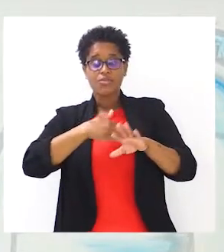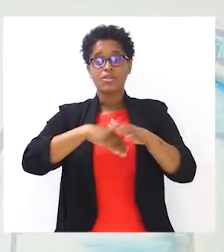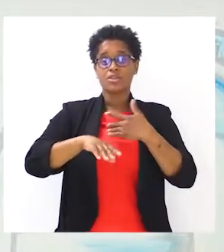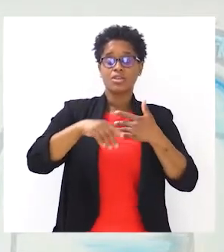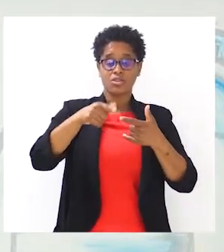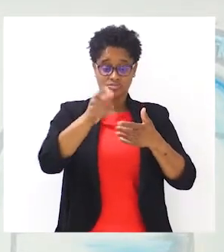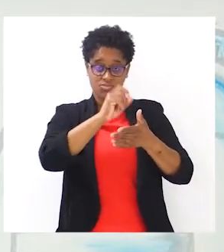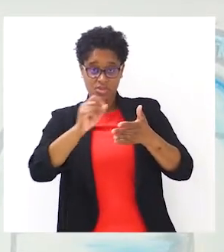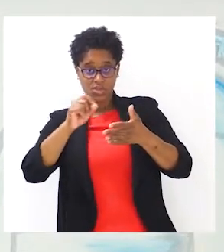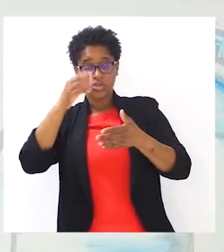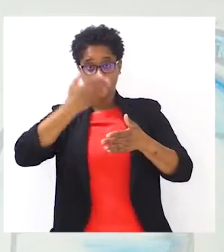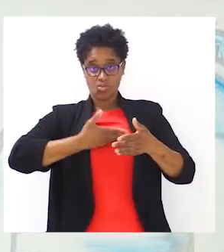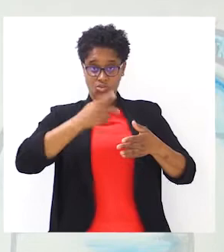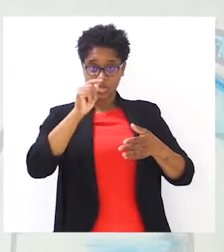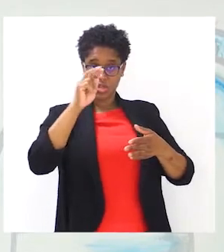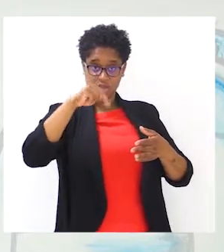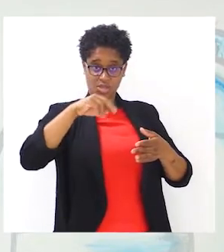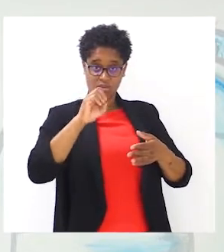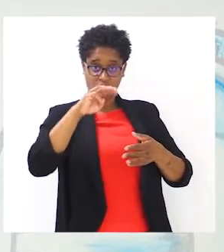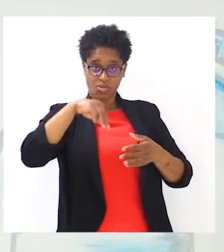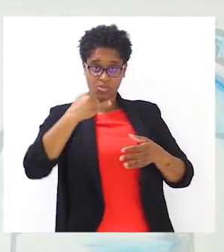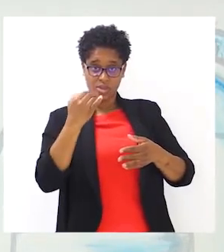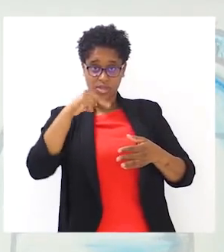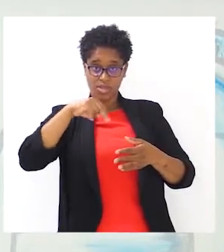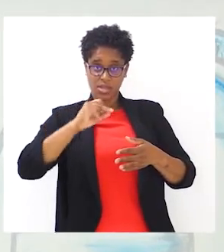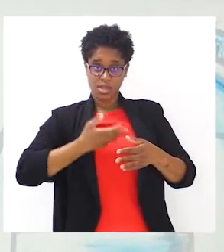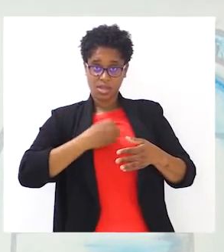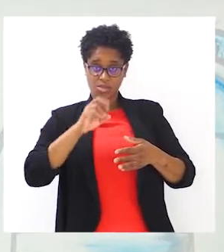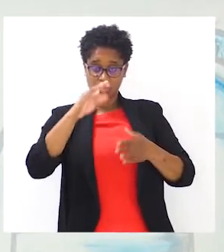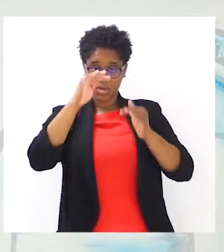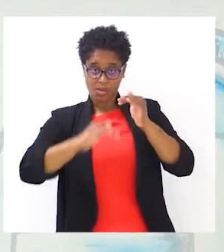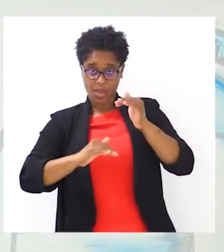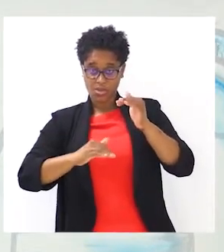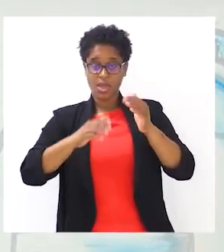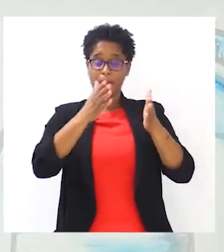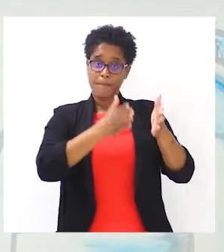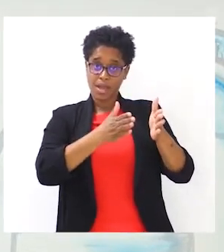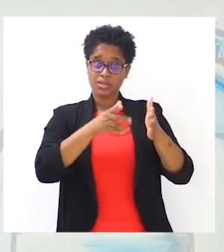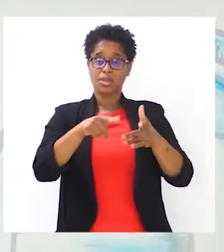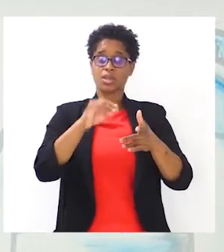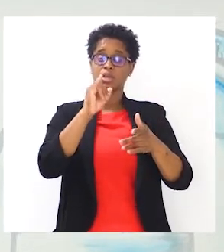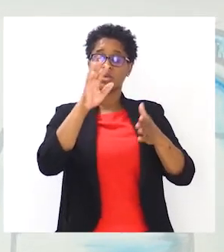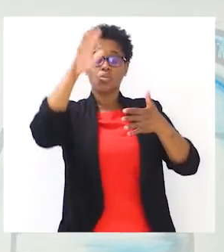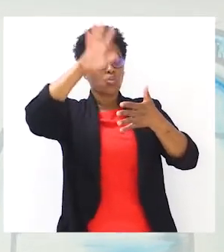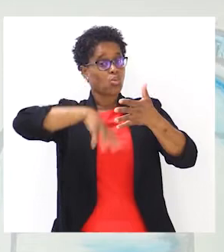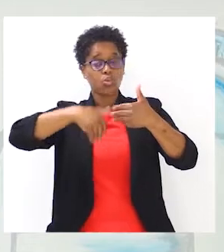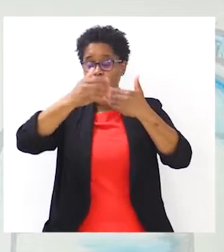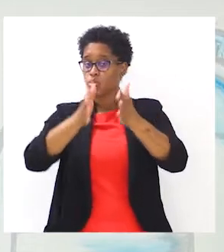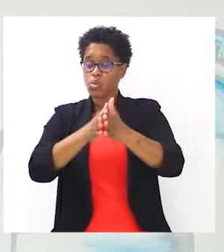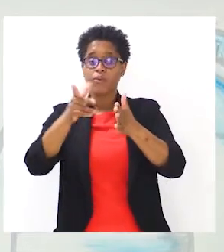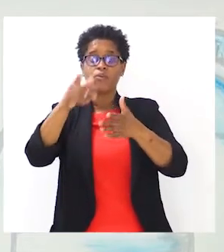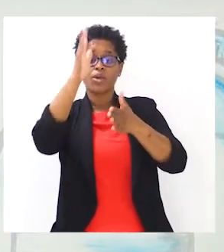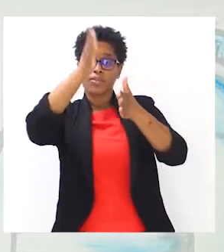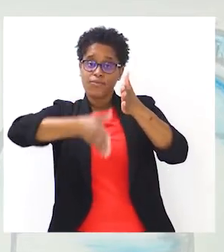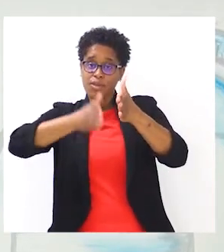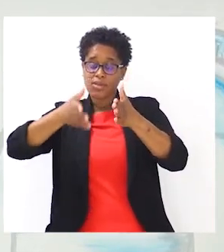denominador, que são as partes em que o inteiro foi dividido,